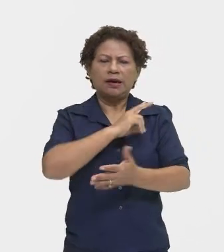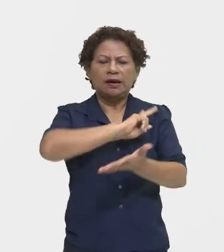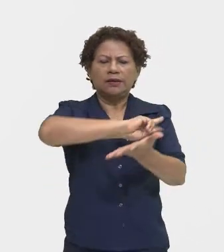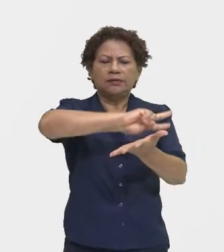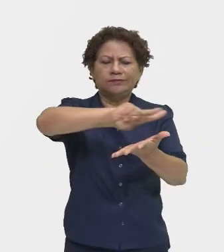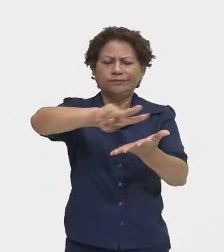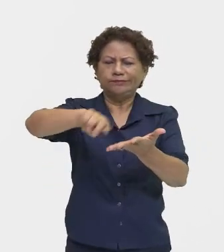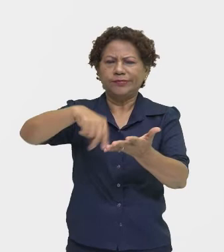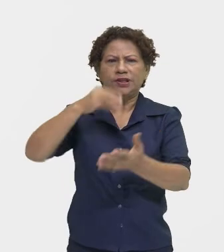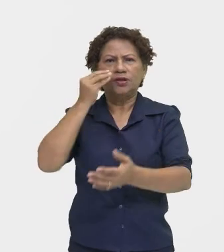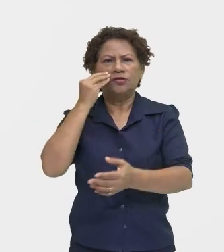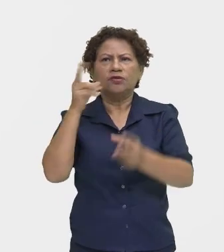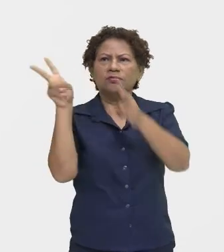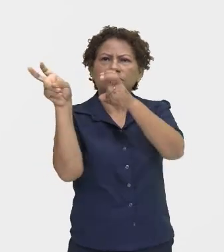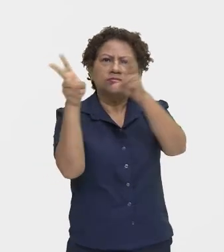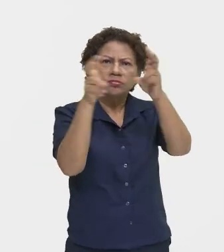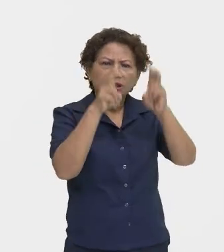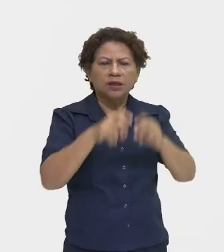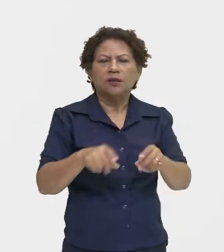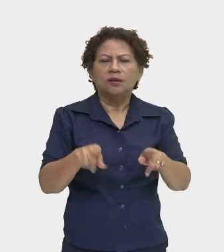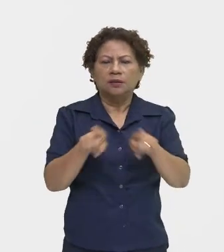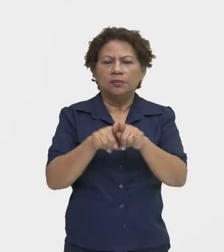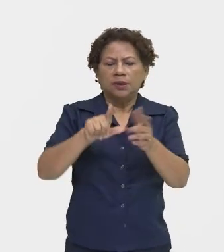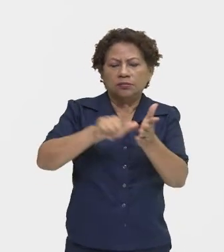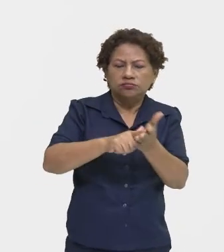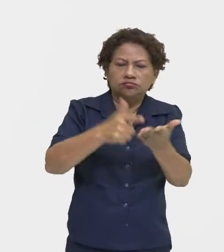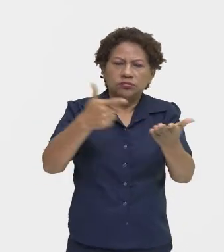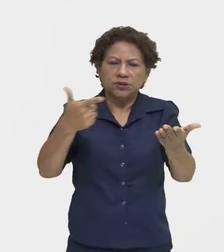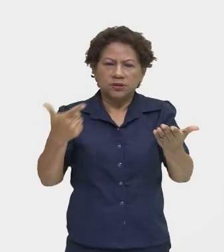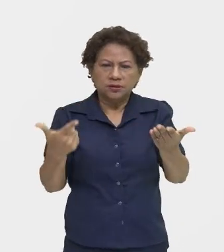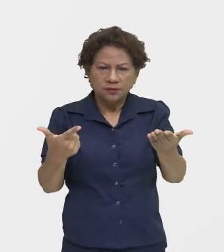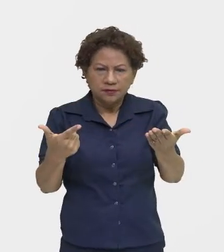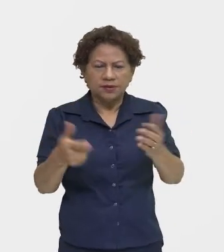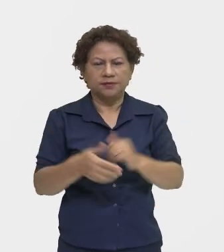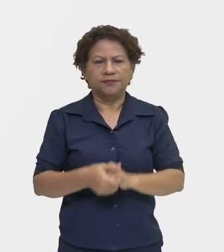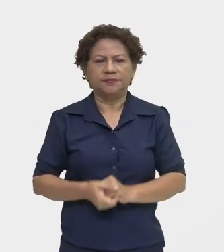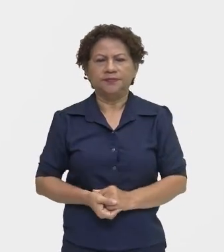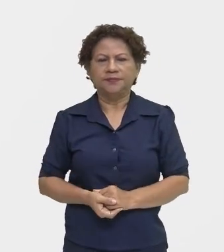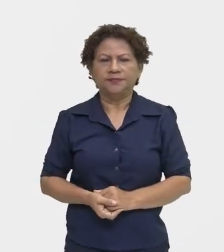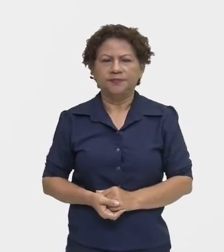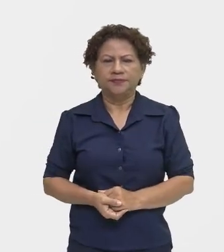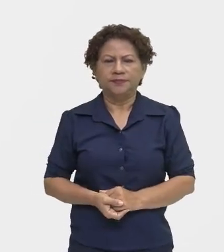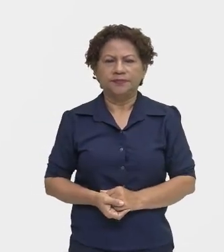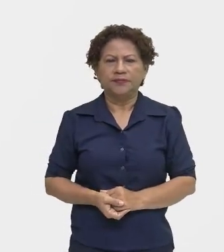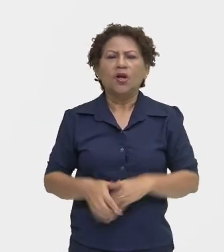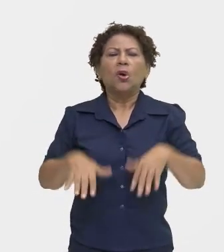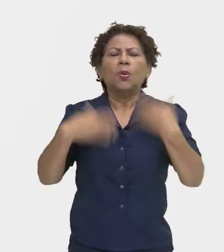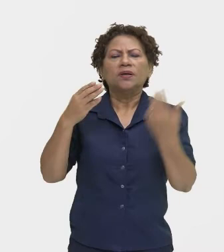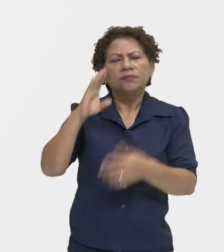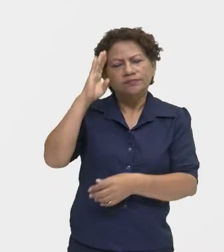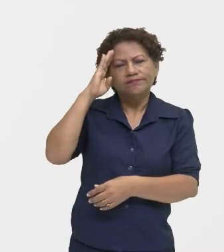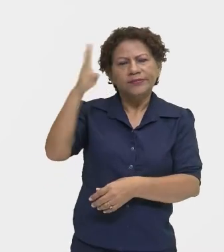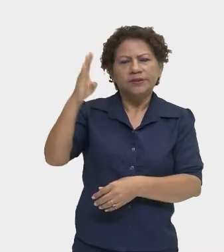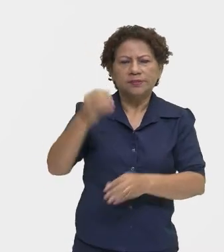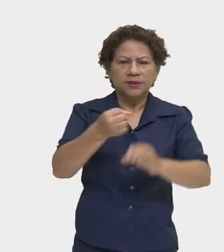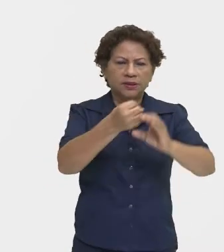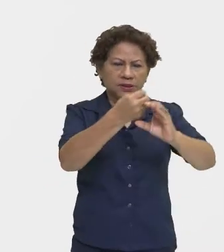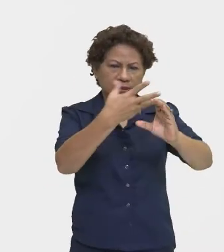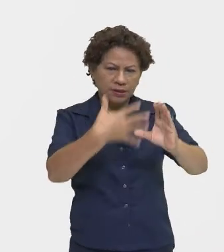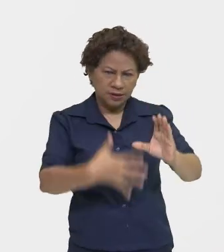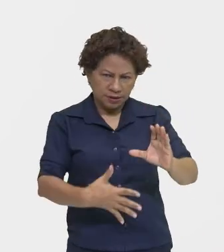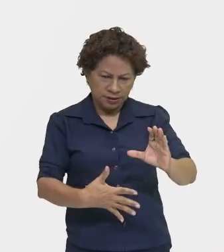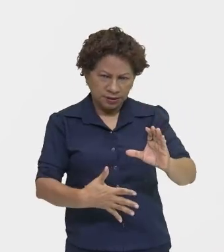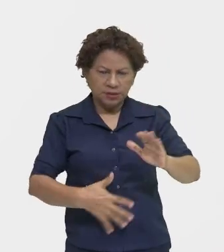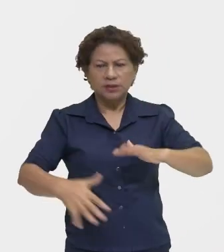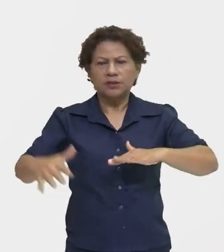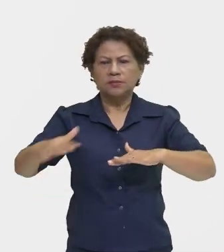nos cartazes e nas revistas ilustradas. Continuando, quais são as principais características desse